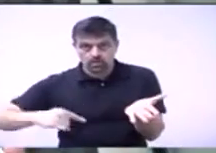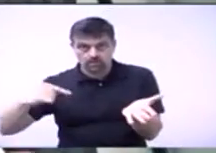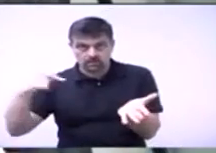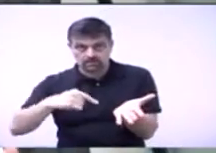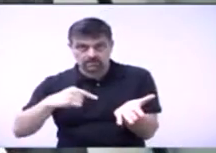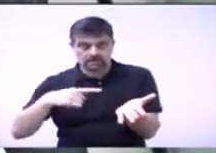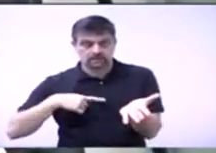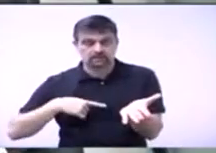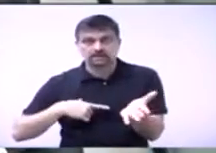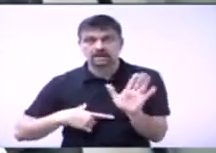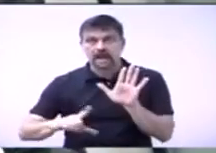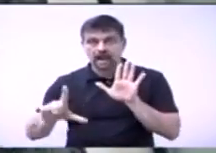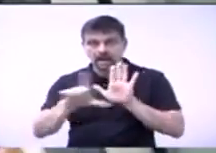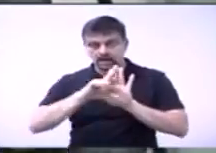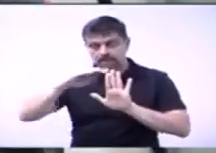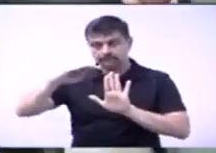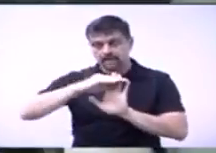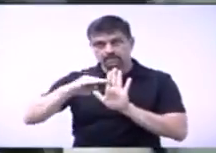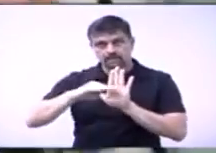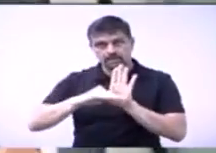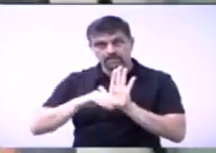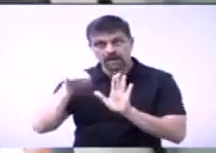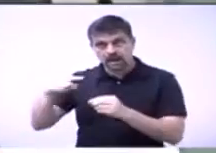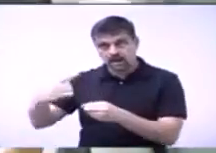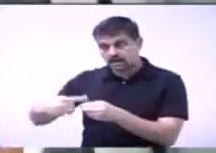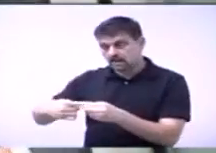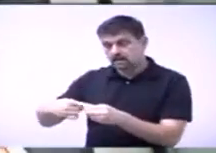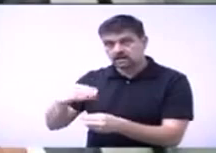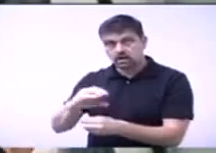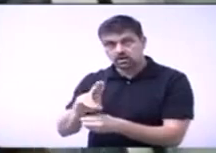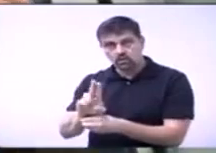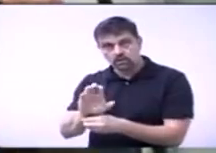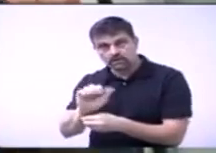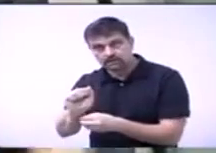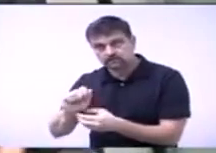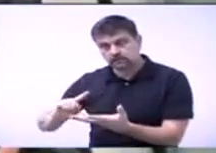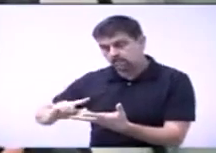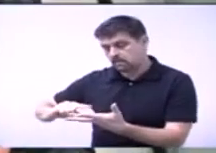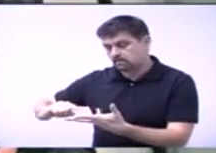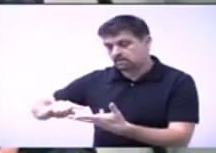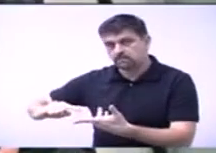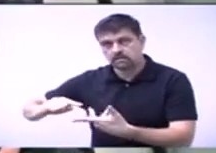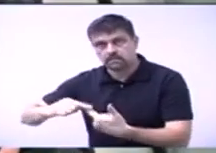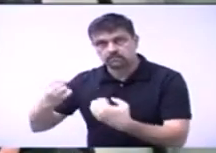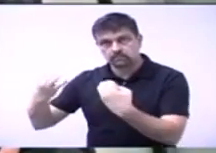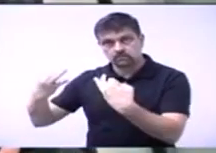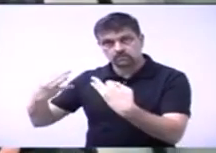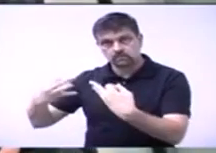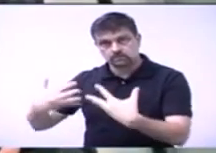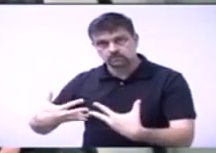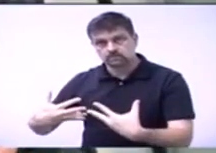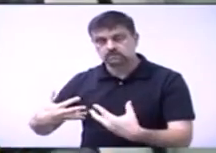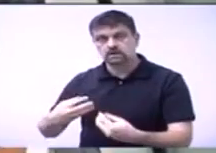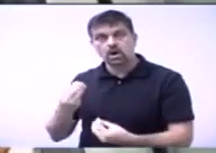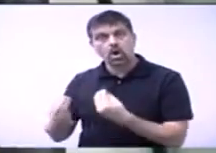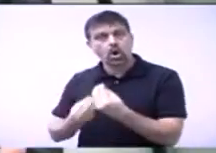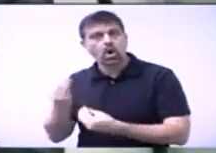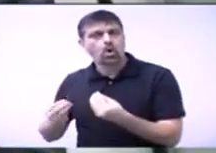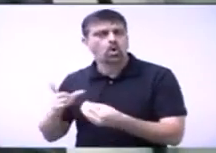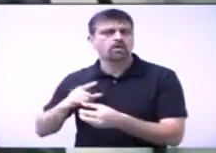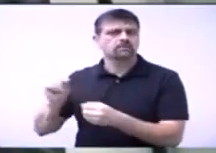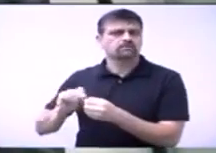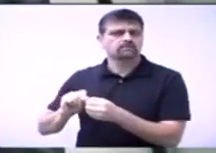a constitucionalidade dessa lei em Cubatão, e ela traz uma série de fatores, grande parte do que